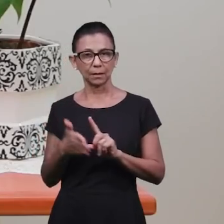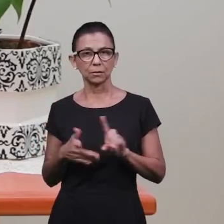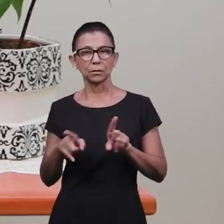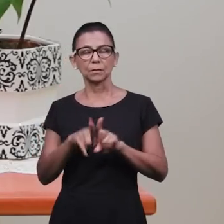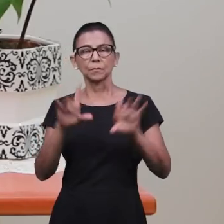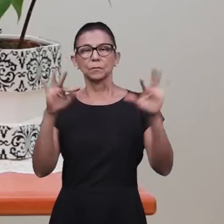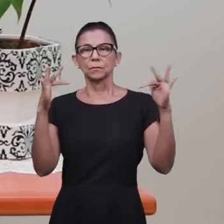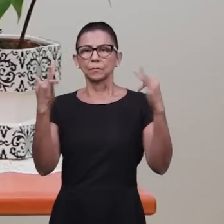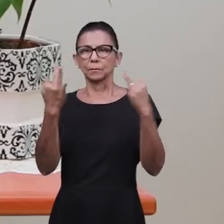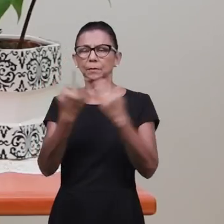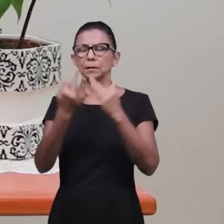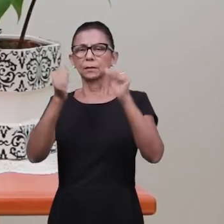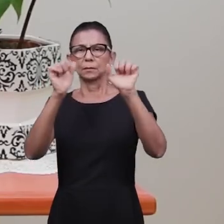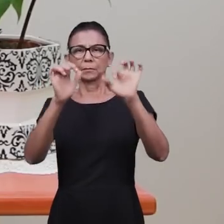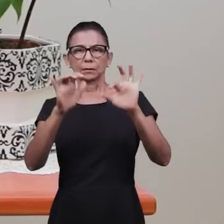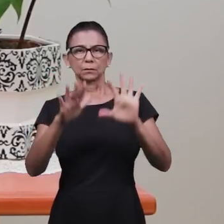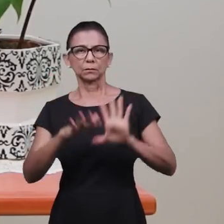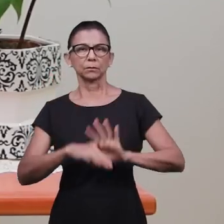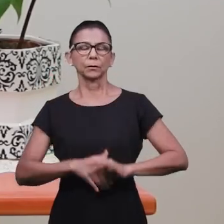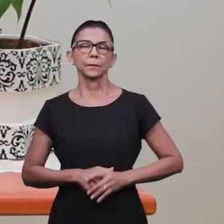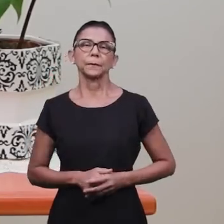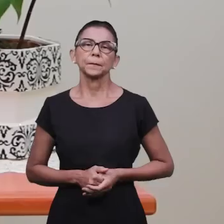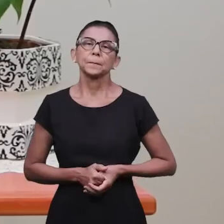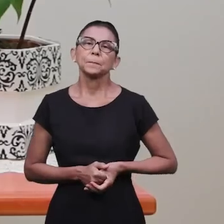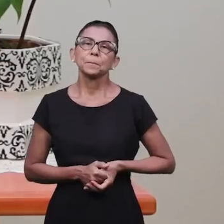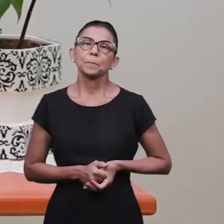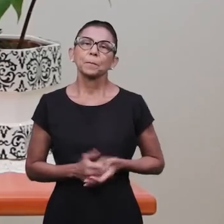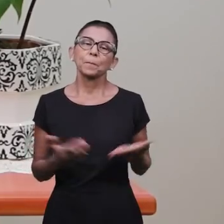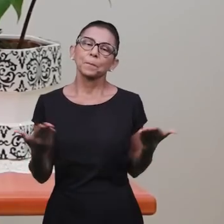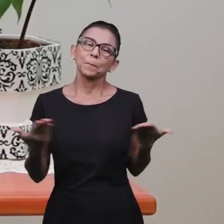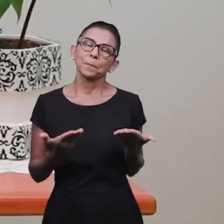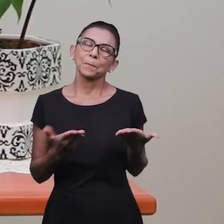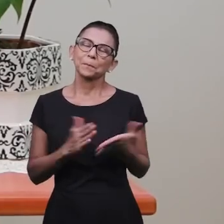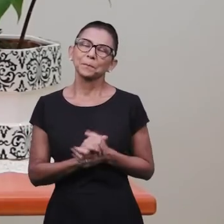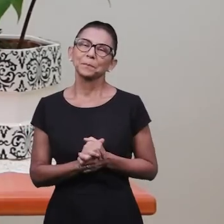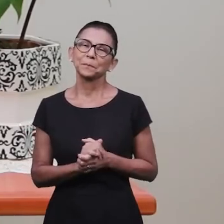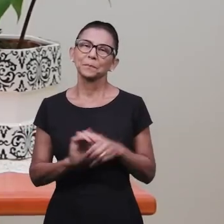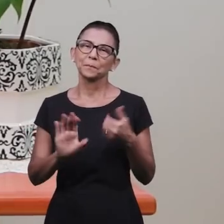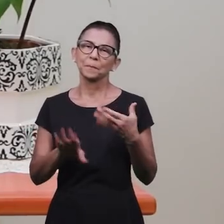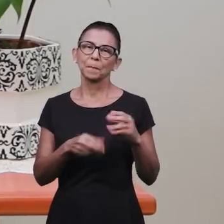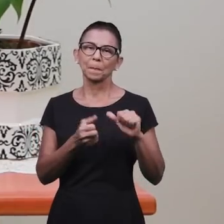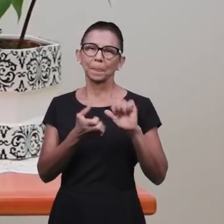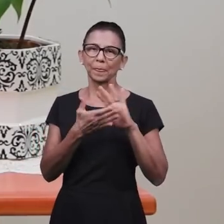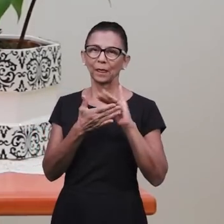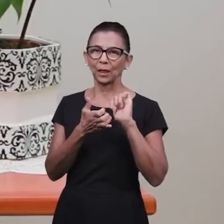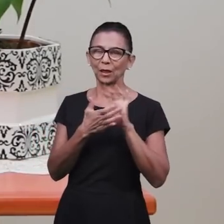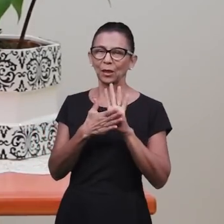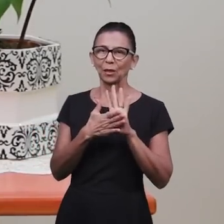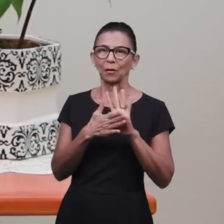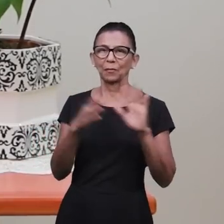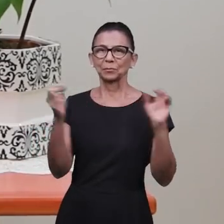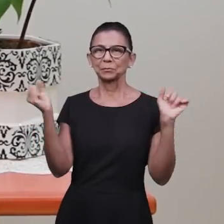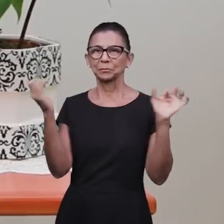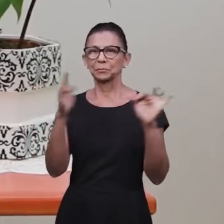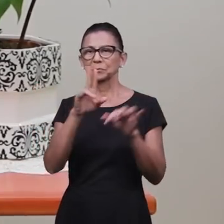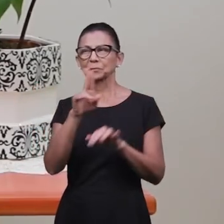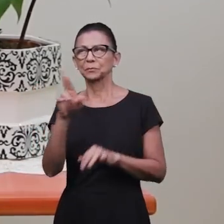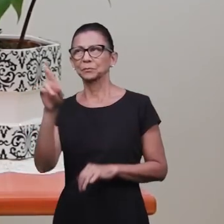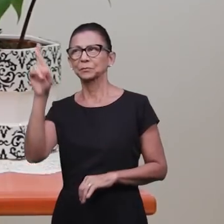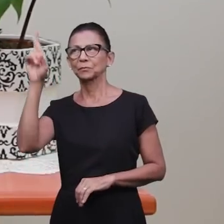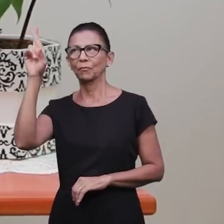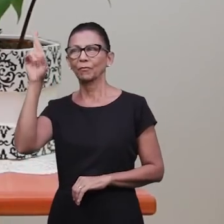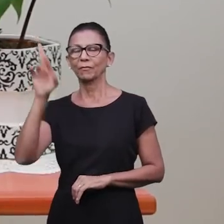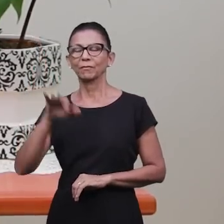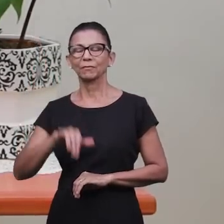família, edificar a todos. E nesta hora nós vamos entoar um louvor de glorificação e